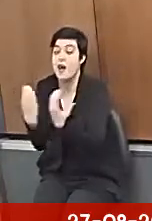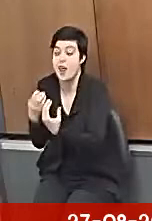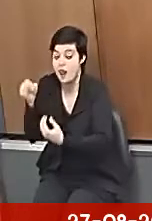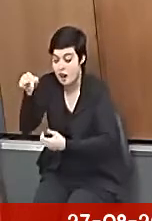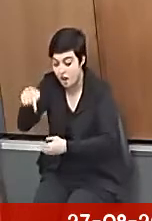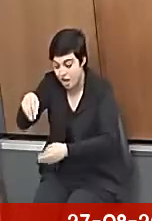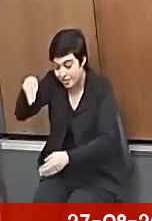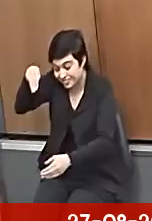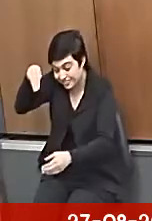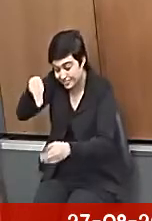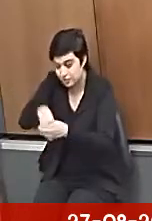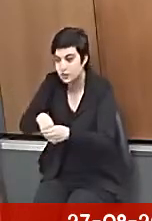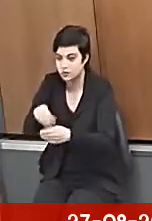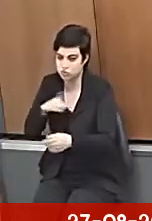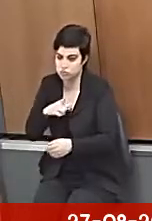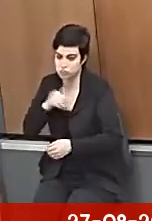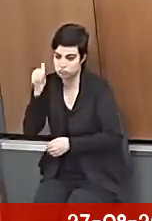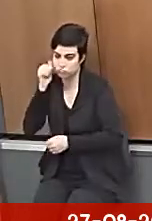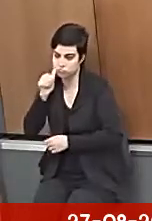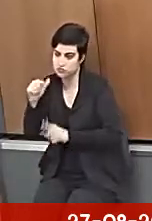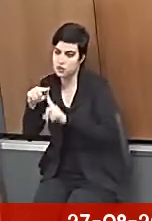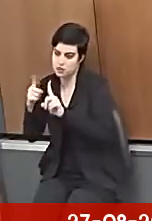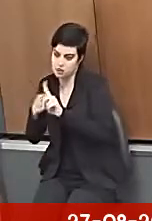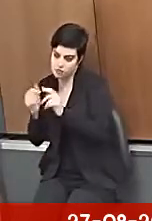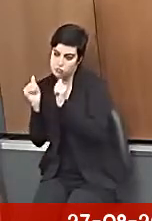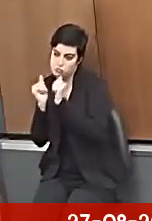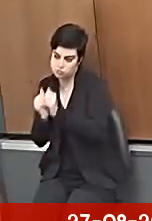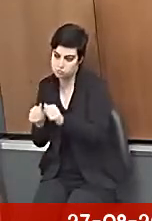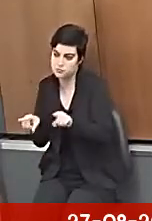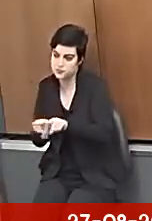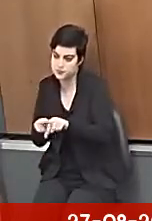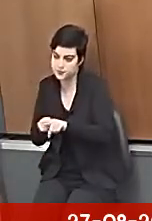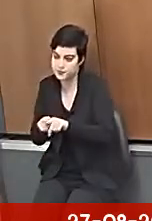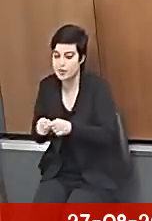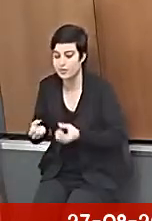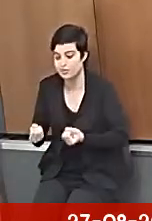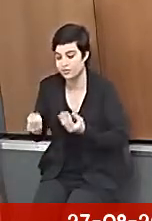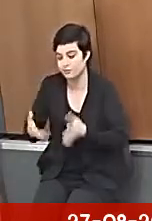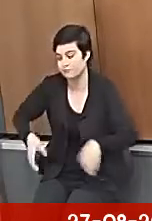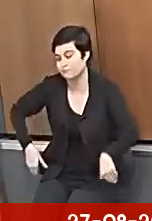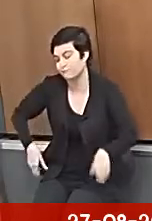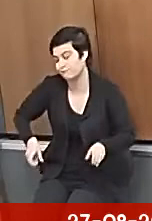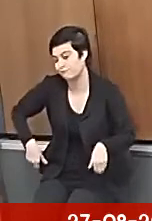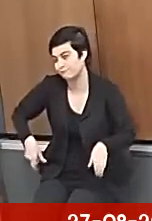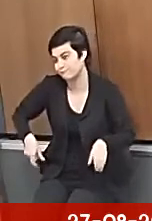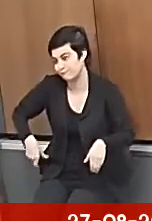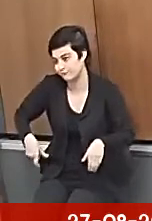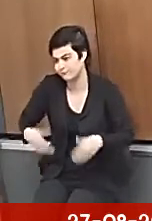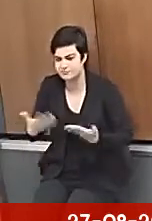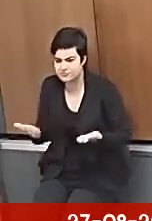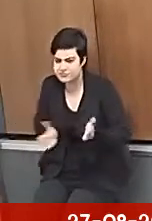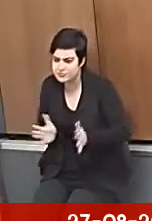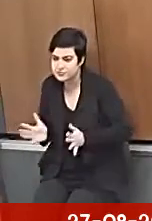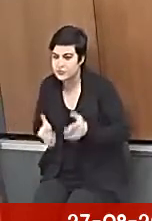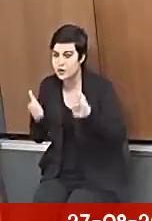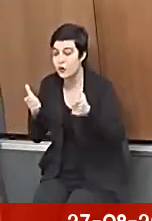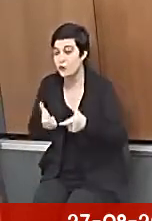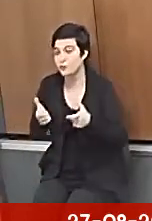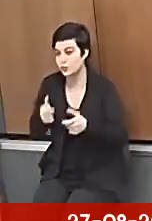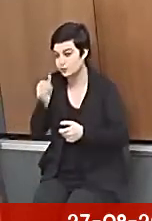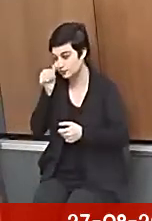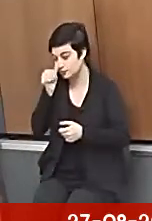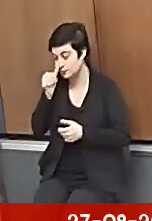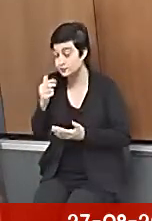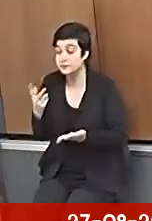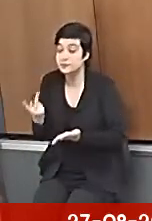minha sobrinha grávida na época que ganhou menina água uma cadeira de rodas então assim qualquer acessibilidades foram casos esporádicos